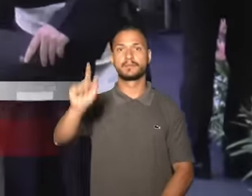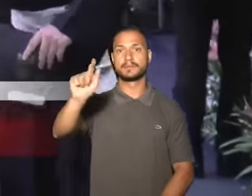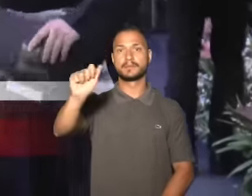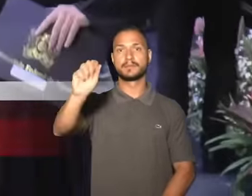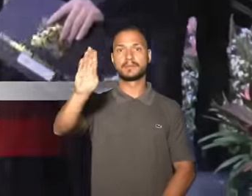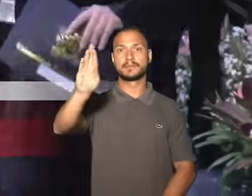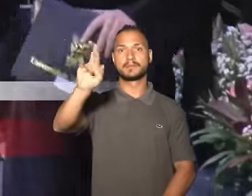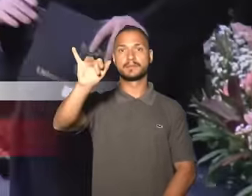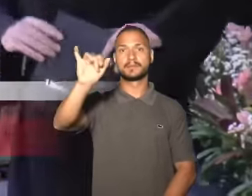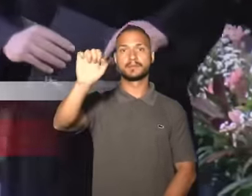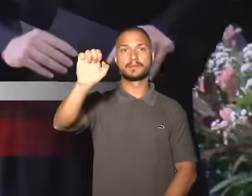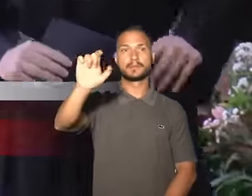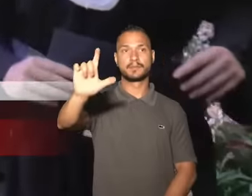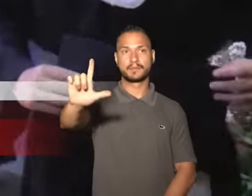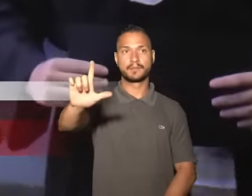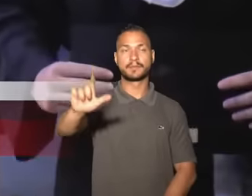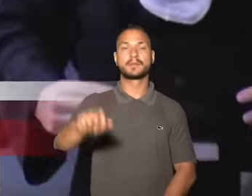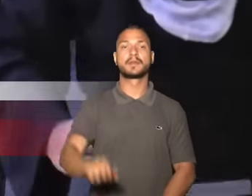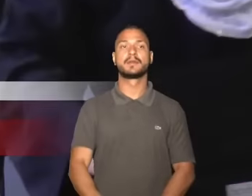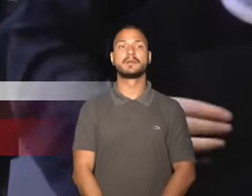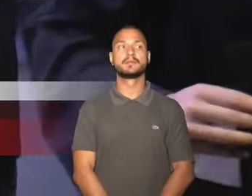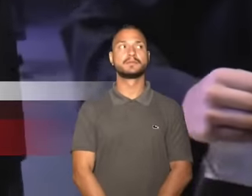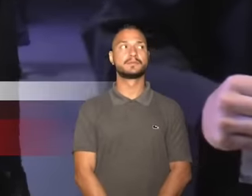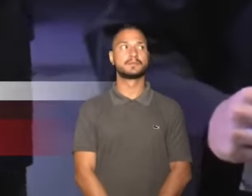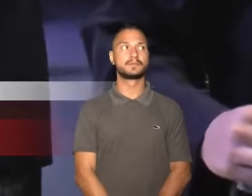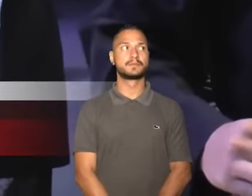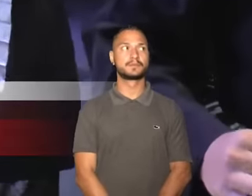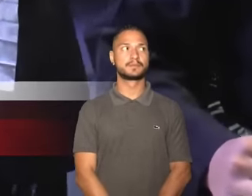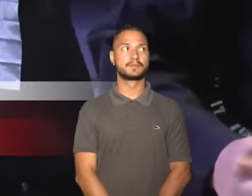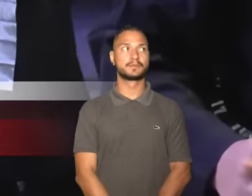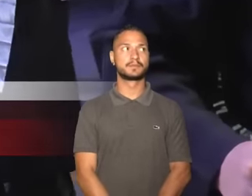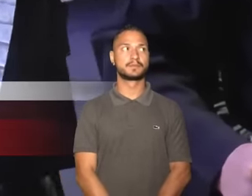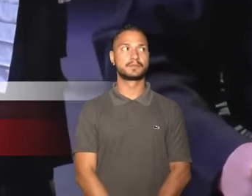Gabriel Marcos Arcanjo.